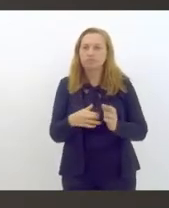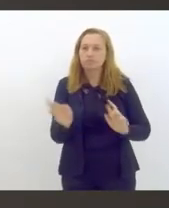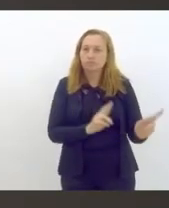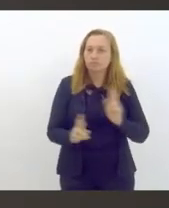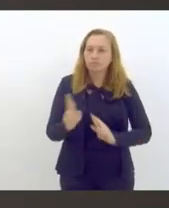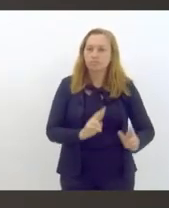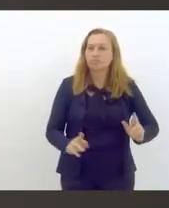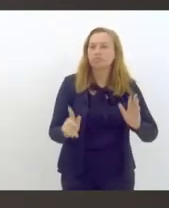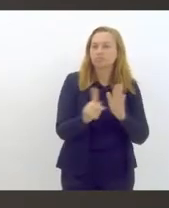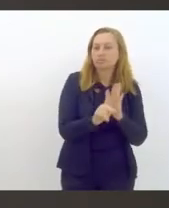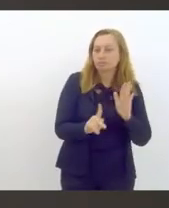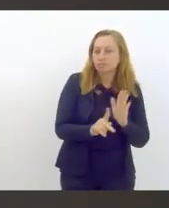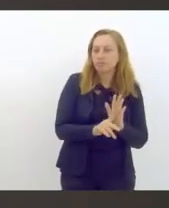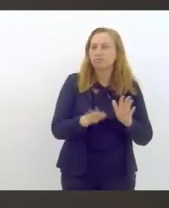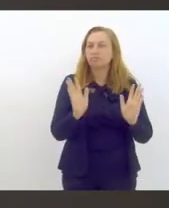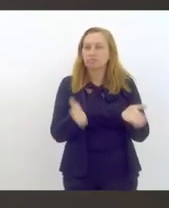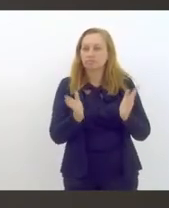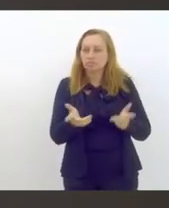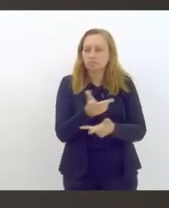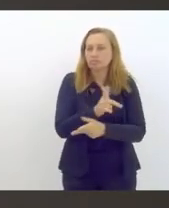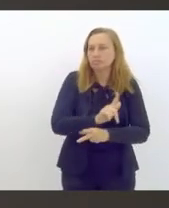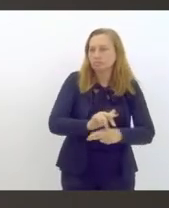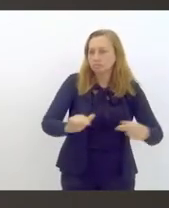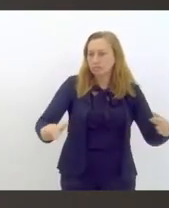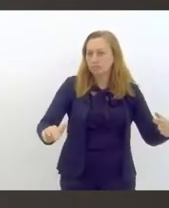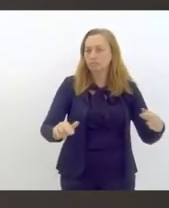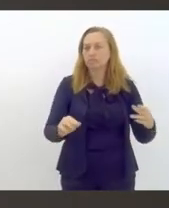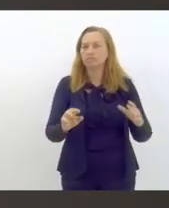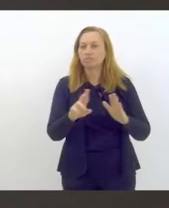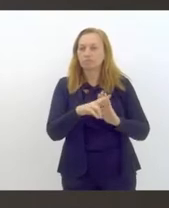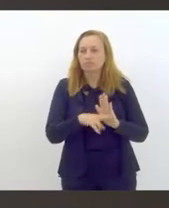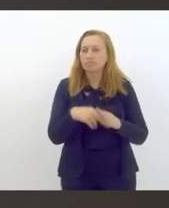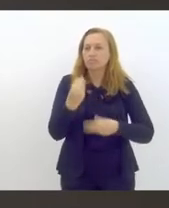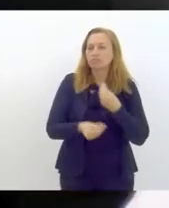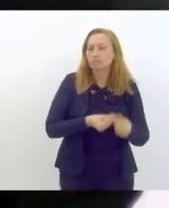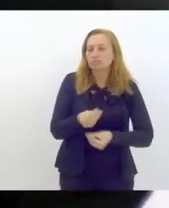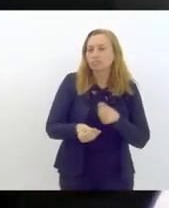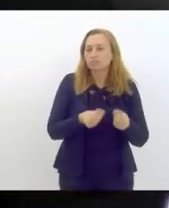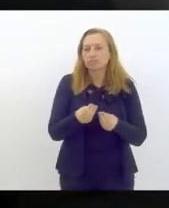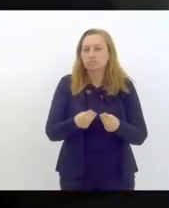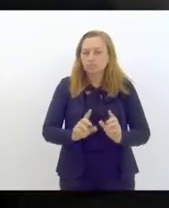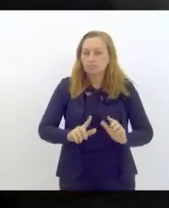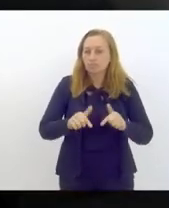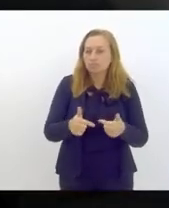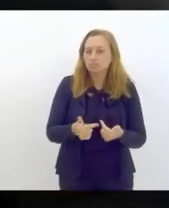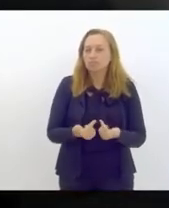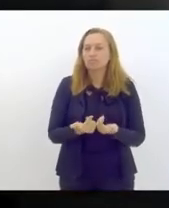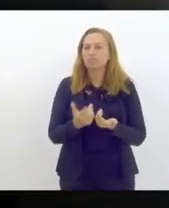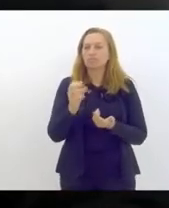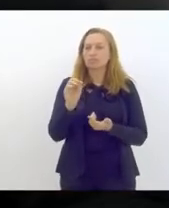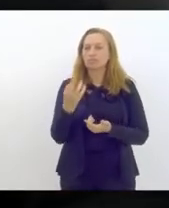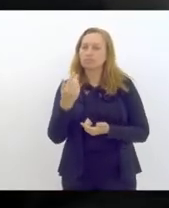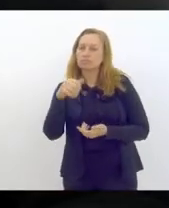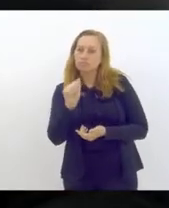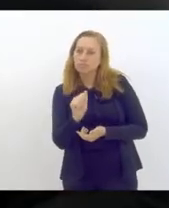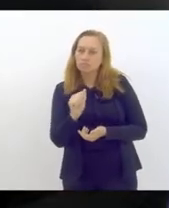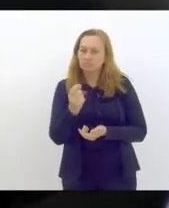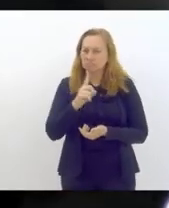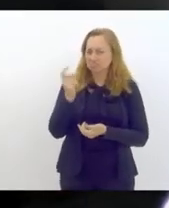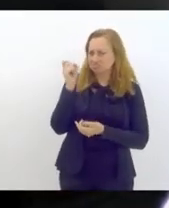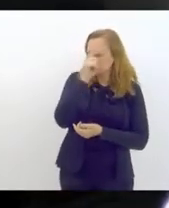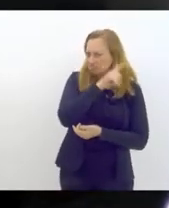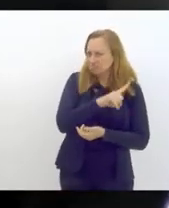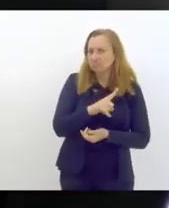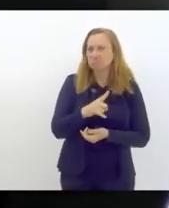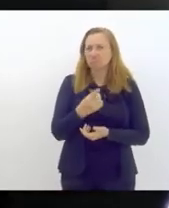projeto. Já existem hoje feitos diversos manuais simples de como fazer uma composteira orgânica. Não é uma coisa difícil, bem